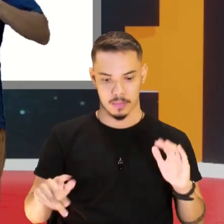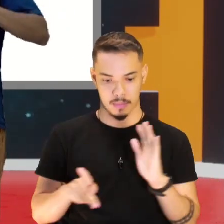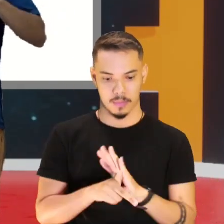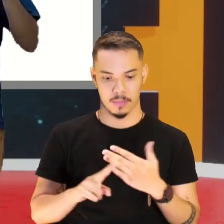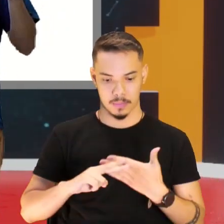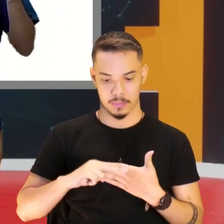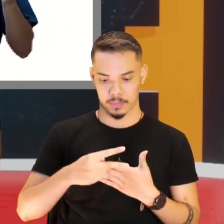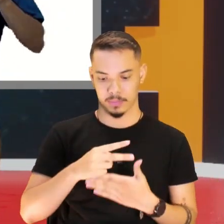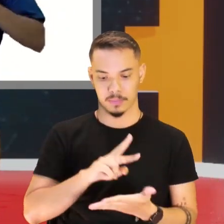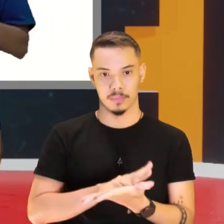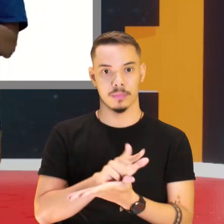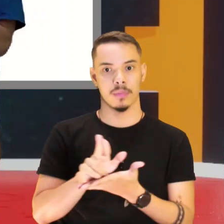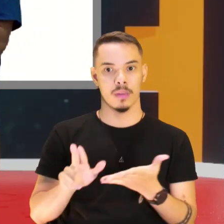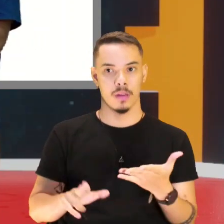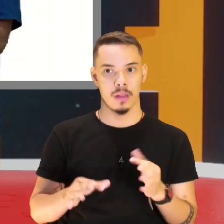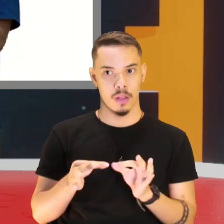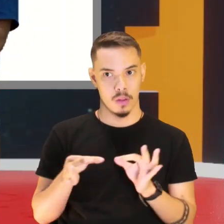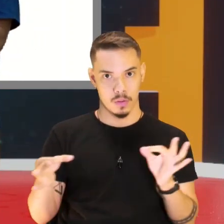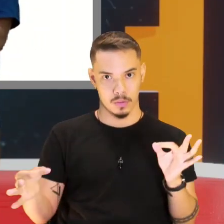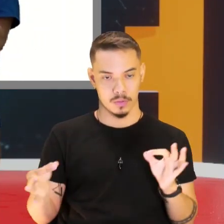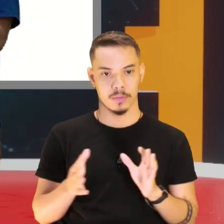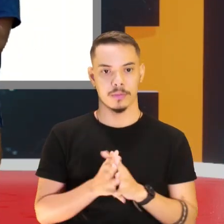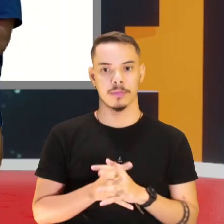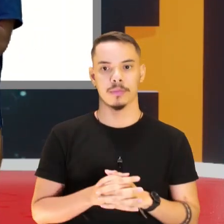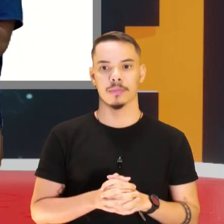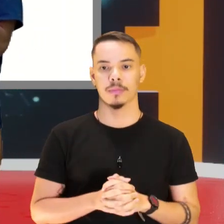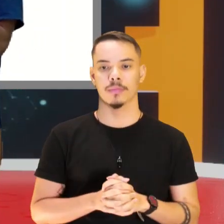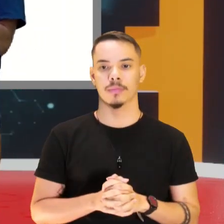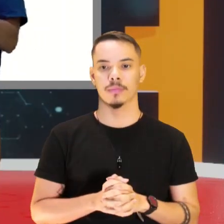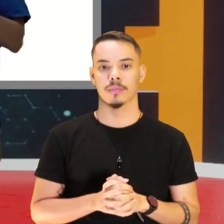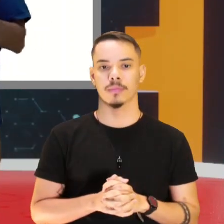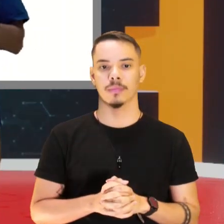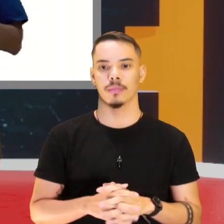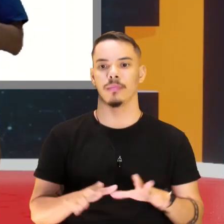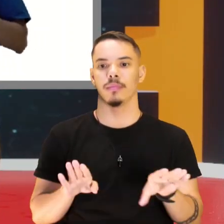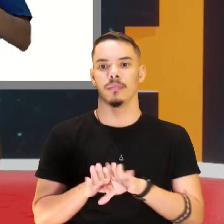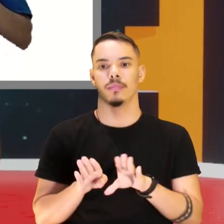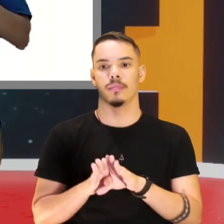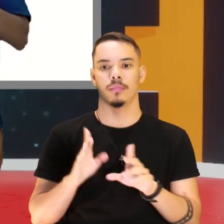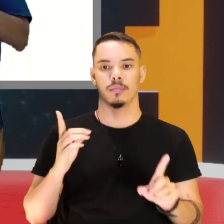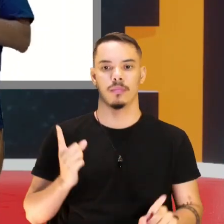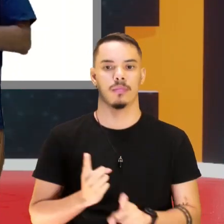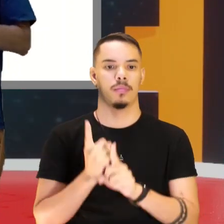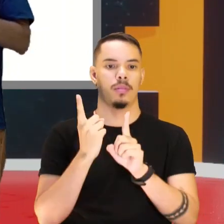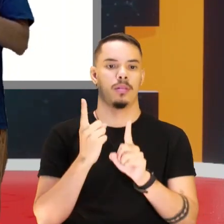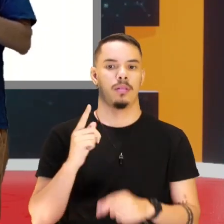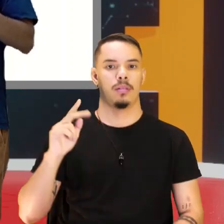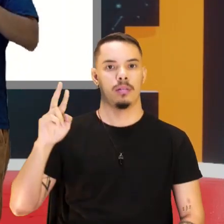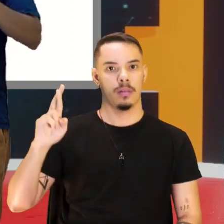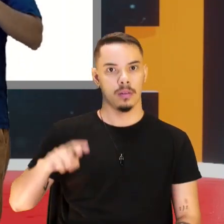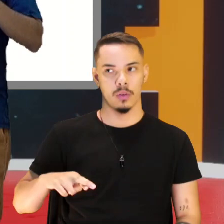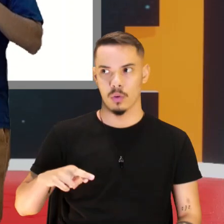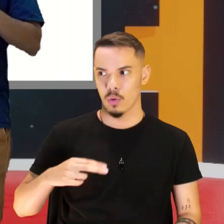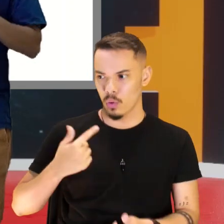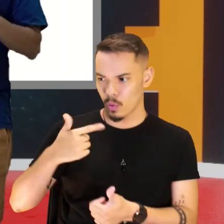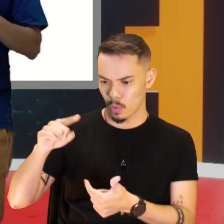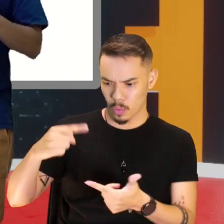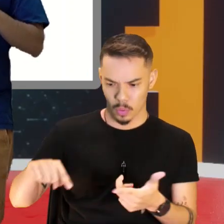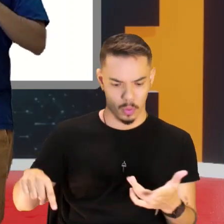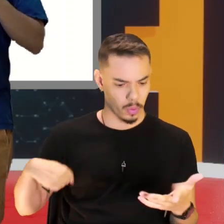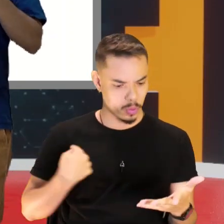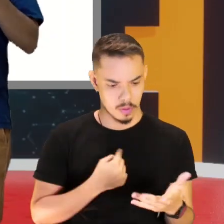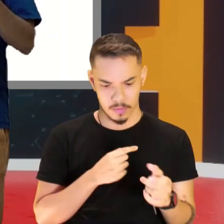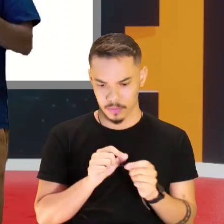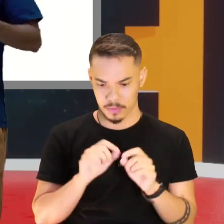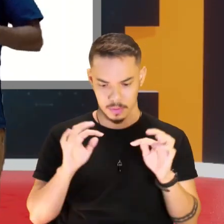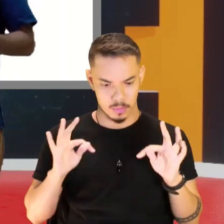sequência, termos longes, que não são sequenciados, para encontrar a razão. Mas o resto nós fizemos tudo,